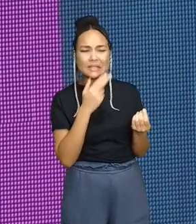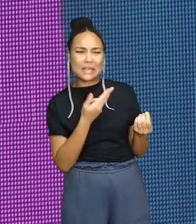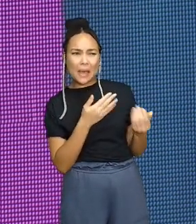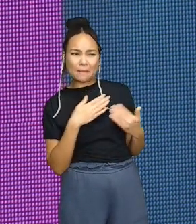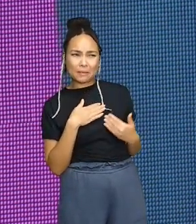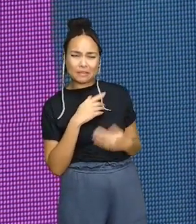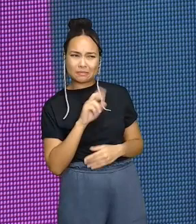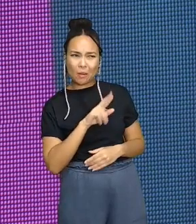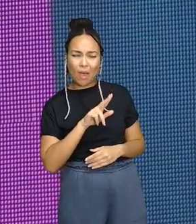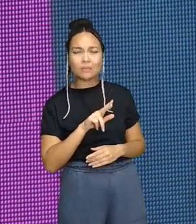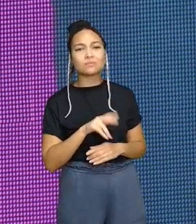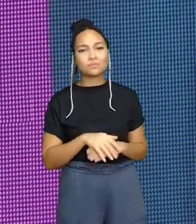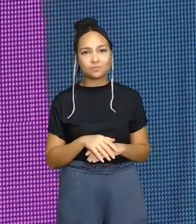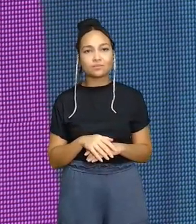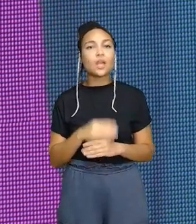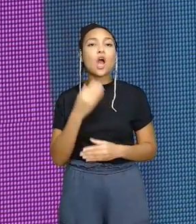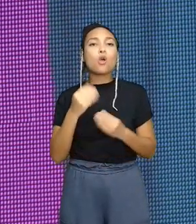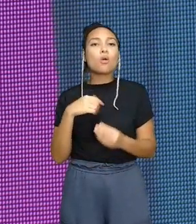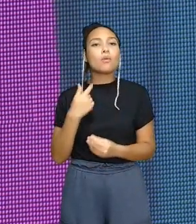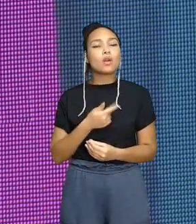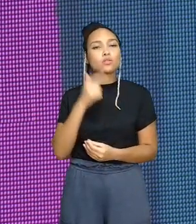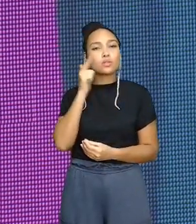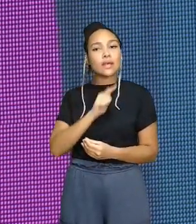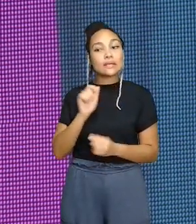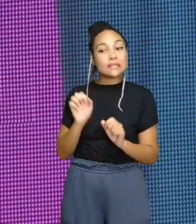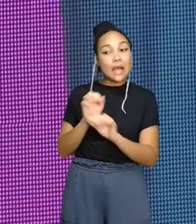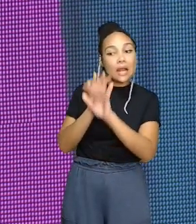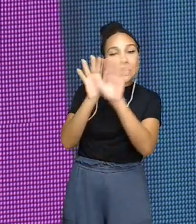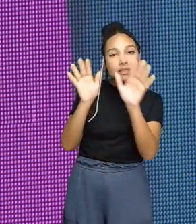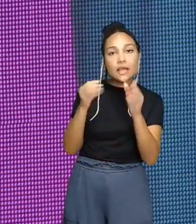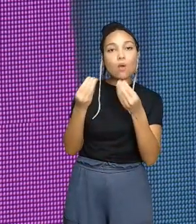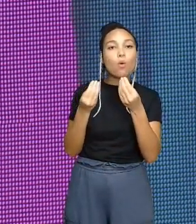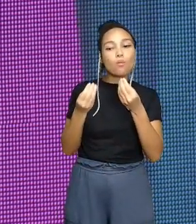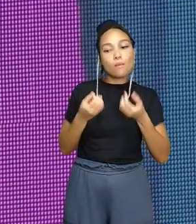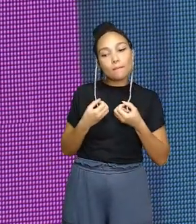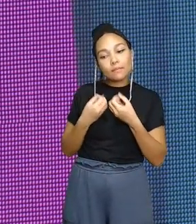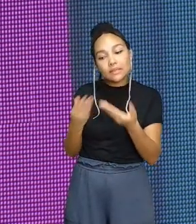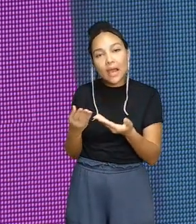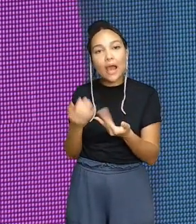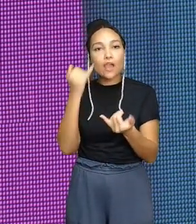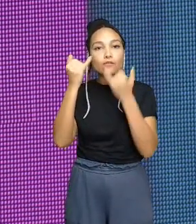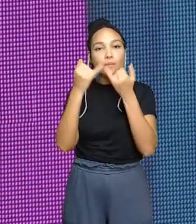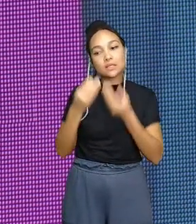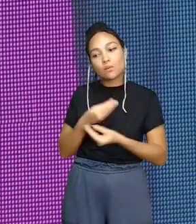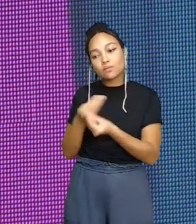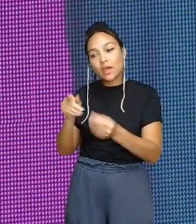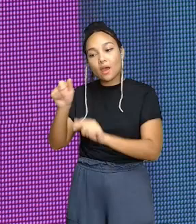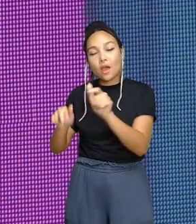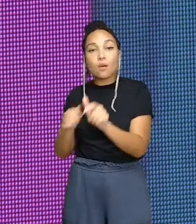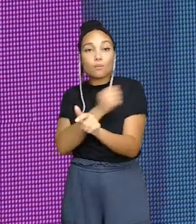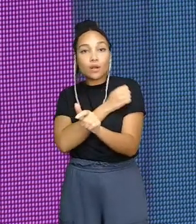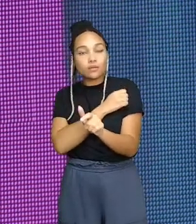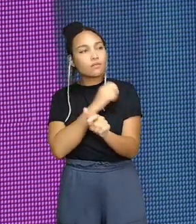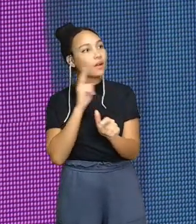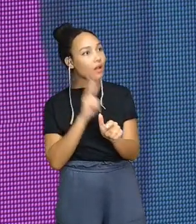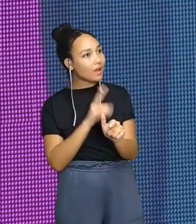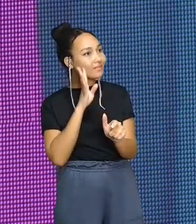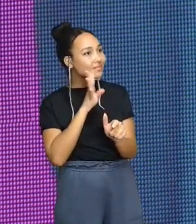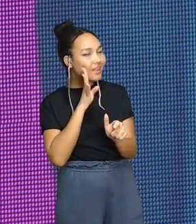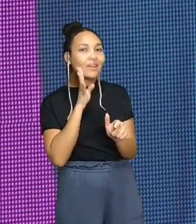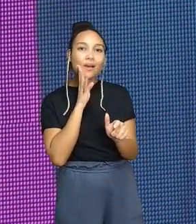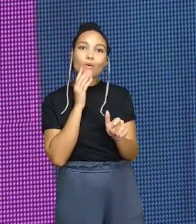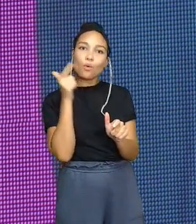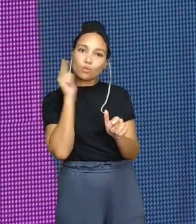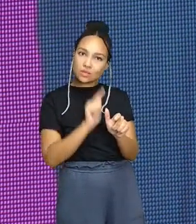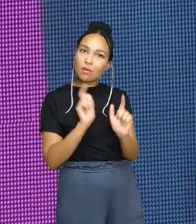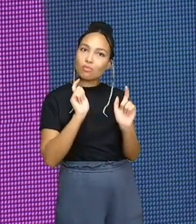também desmistifica isso? Como é que a gente oferece isso para que o estudante de escola pública possa fazer isso que a Lia está falando, né? É para mim,